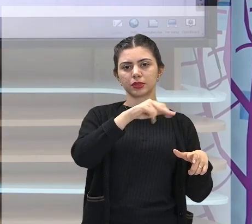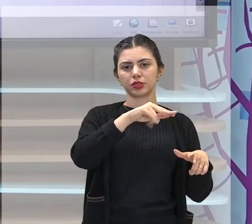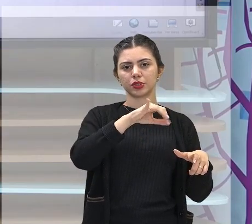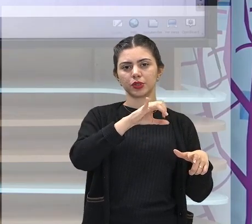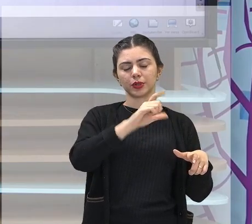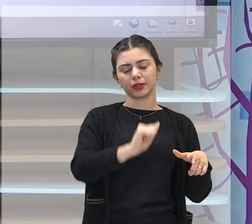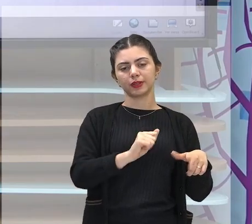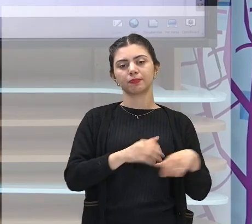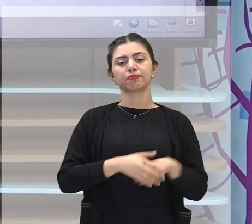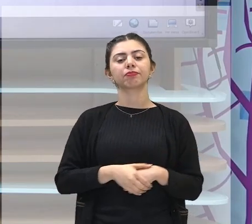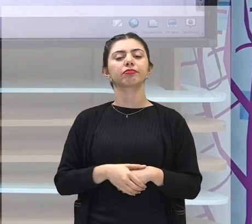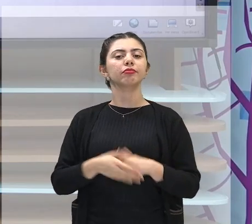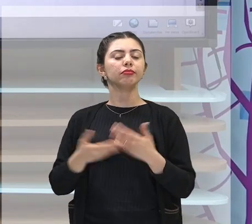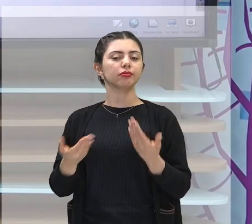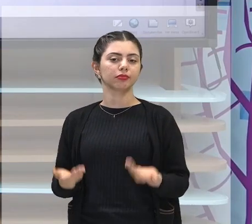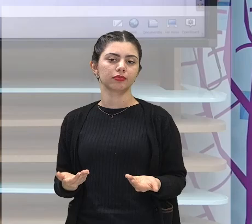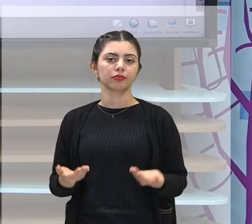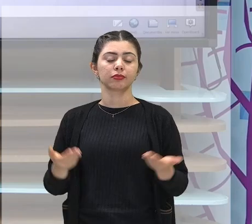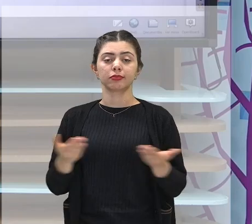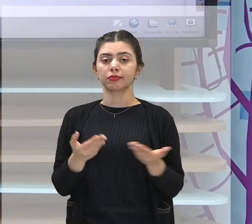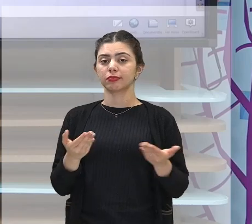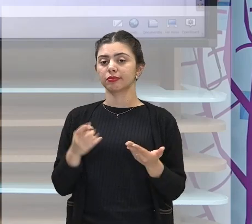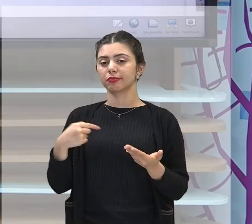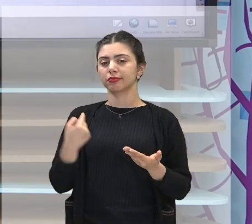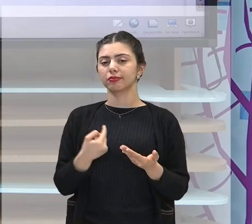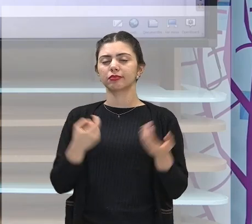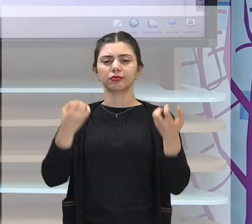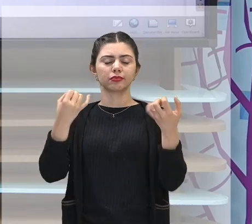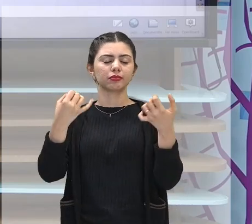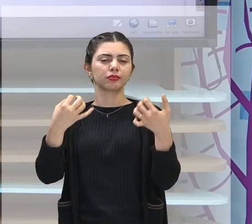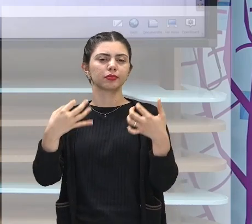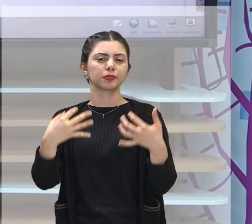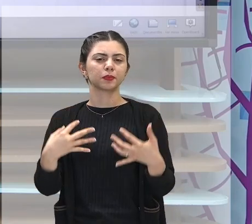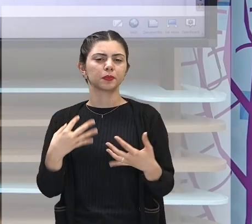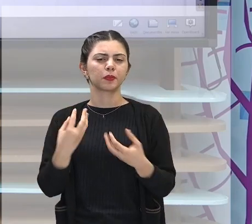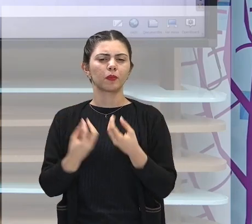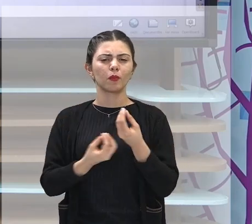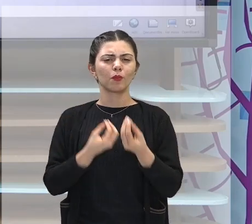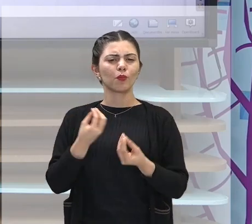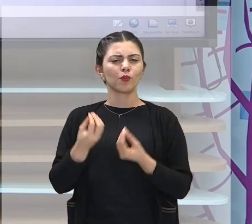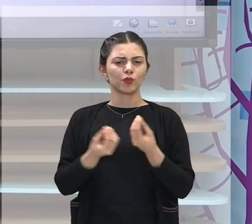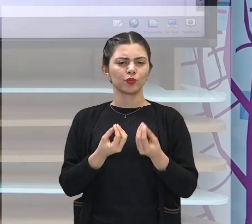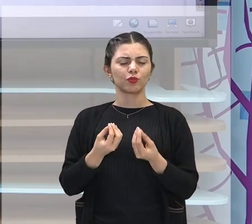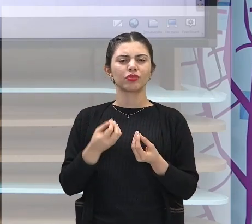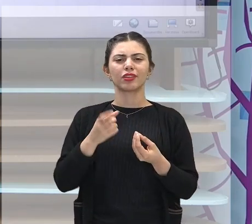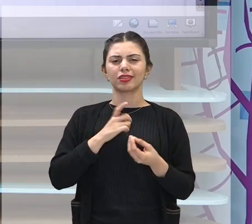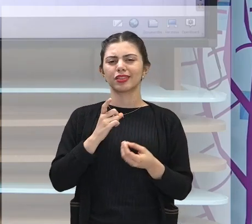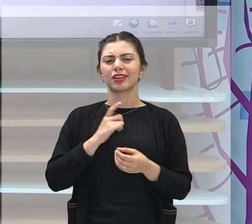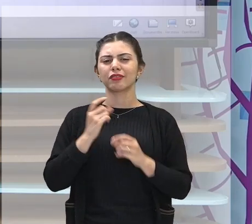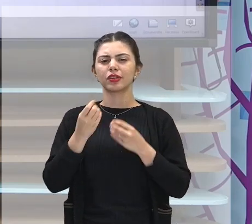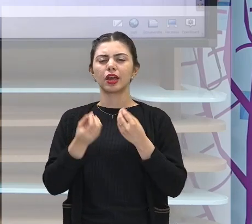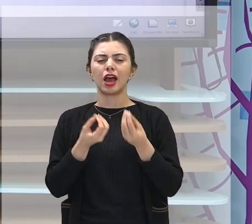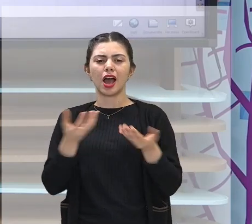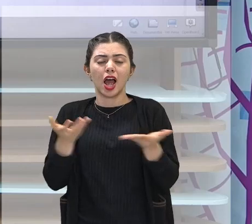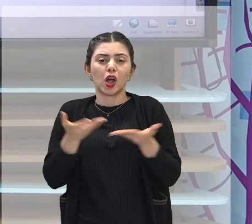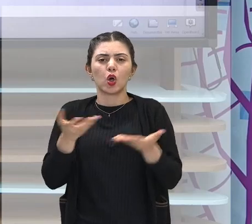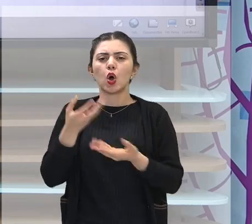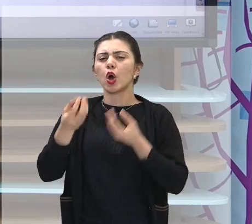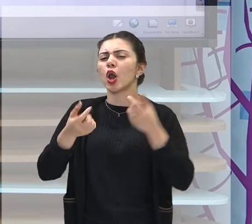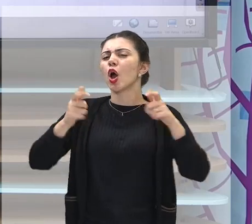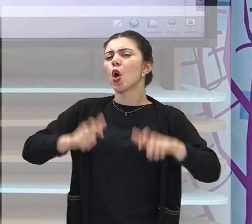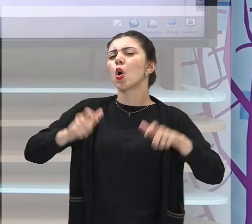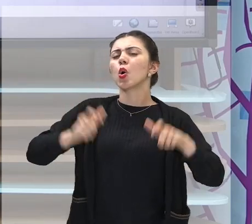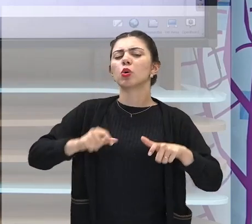agora nós vamos justamente para tentar se localizar, né, diante do mapa mundi, aonde